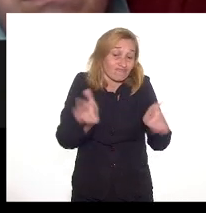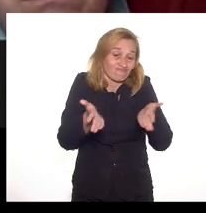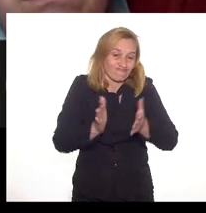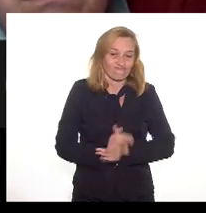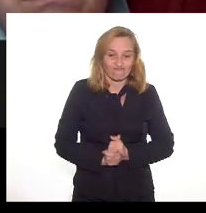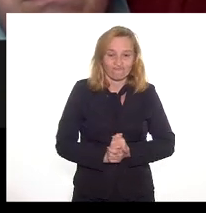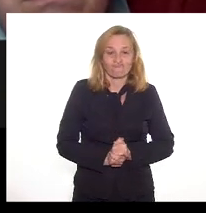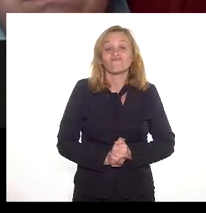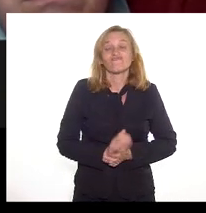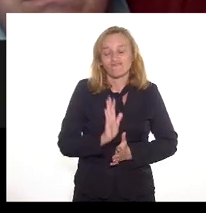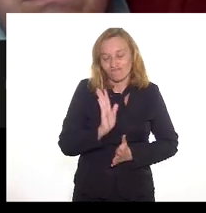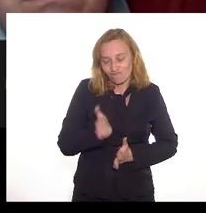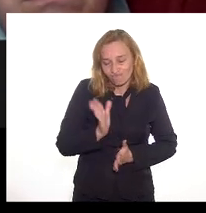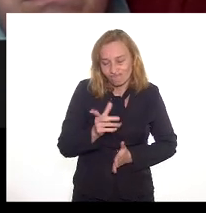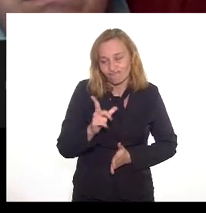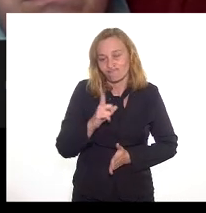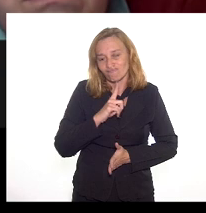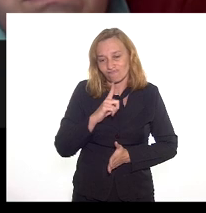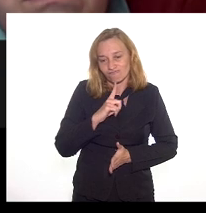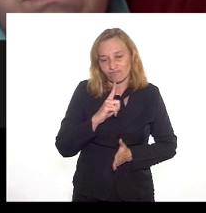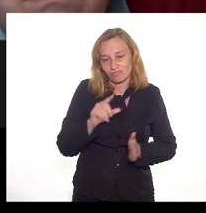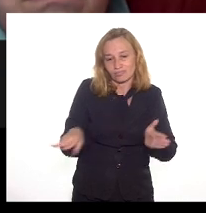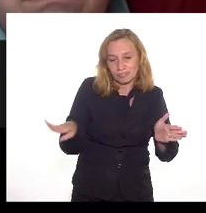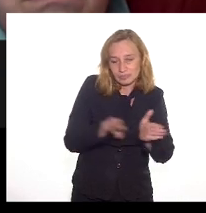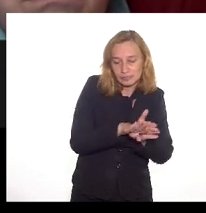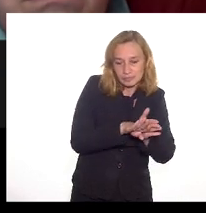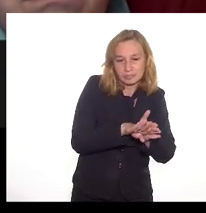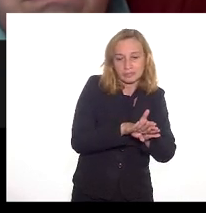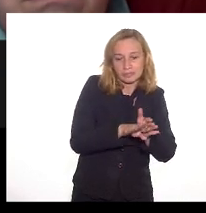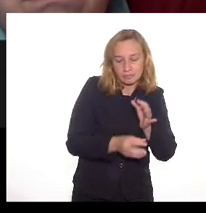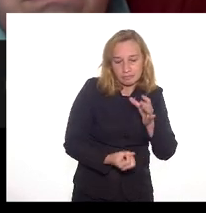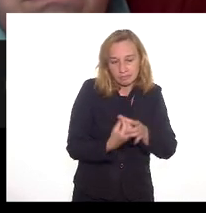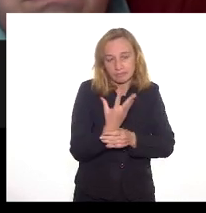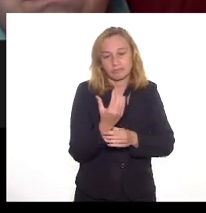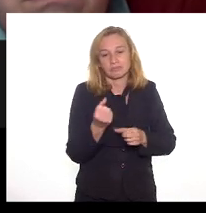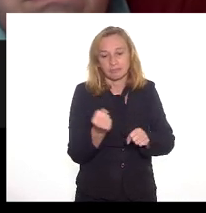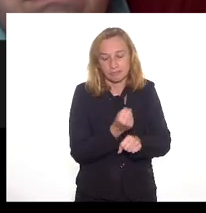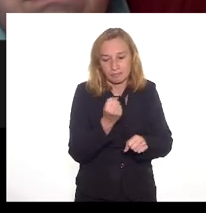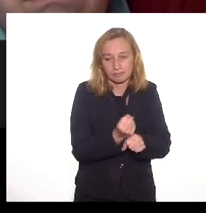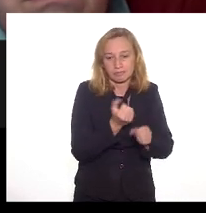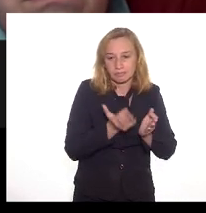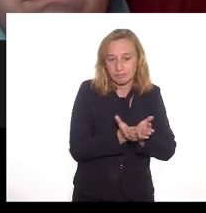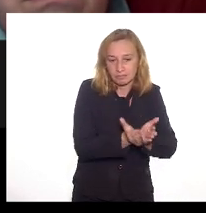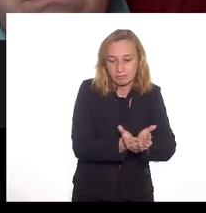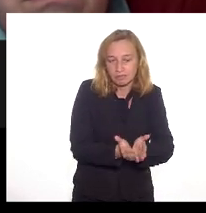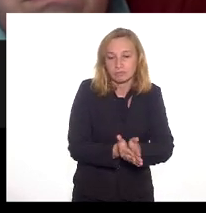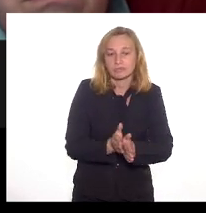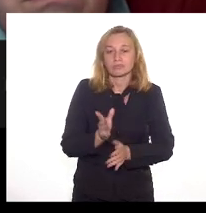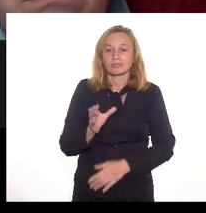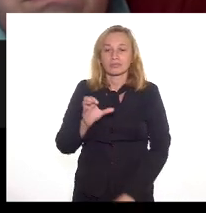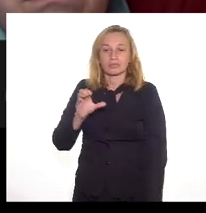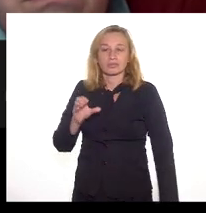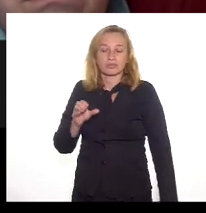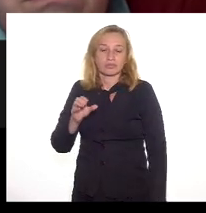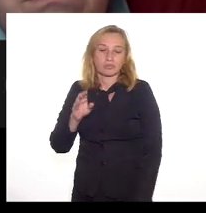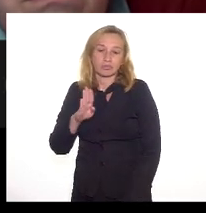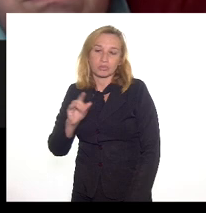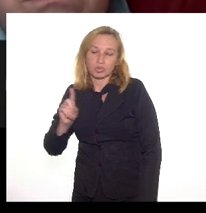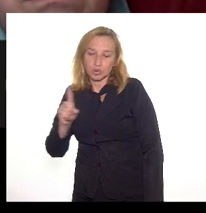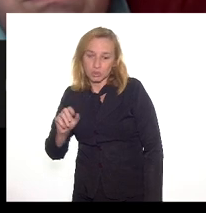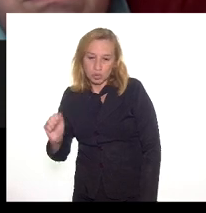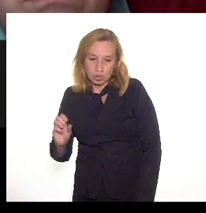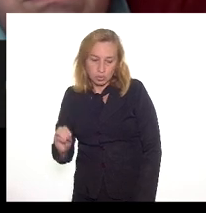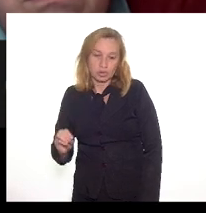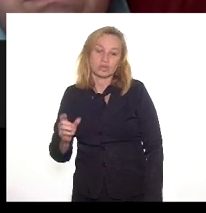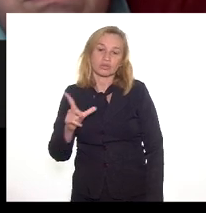Nós já vamos ter plataformas instaladas, provavelmente o campo de Búzios já vai ter 12 plataformas instaladas, e o que mesmo